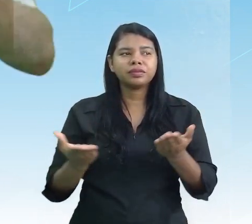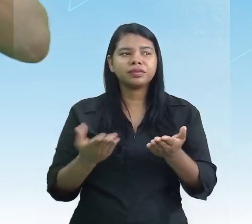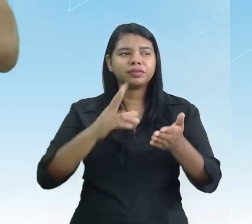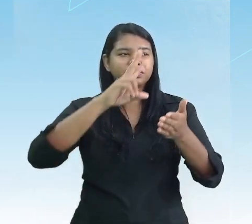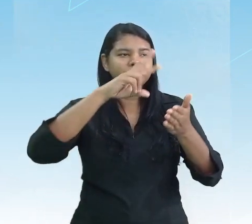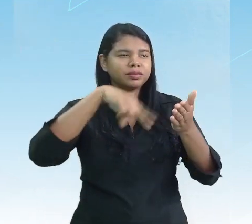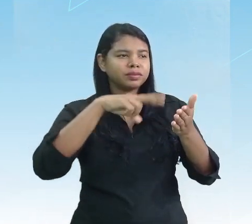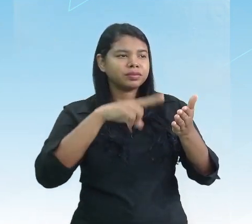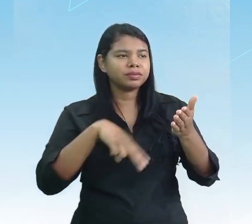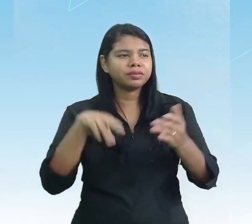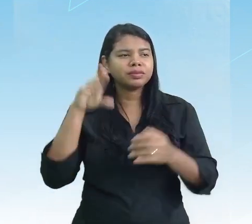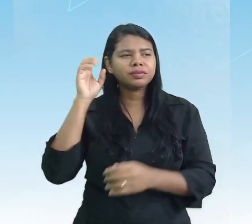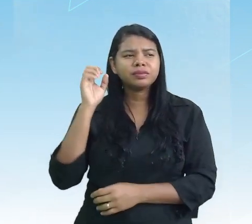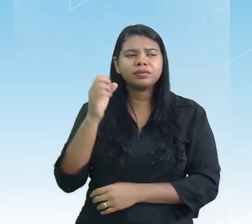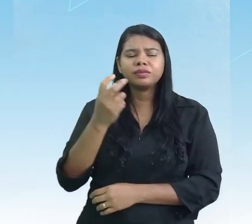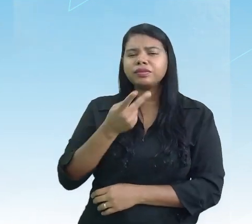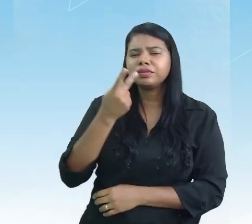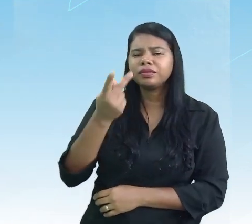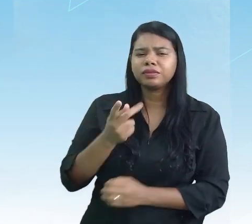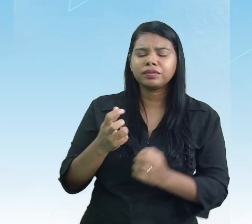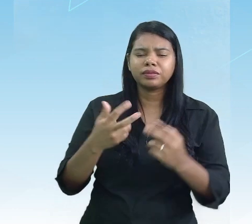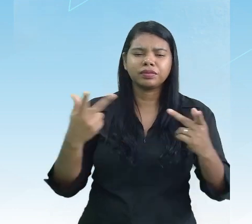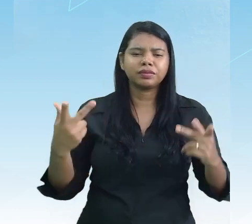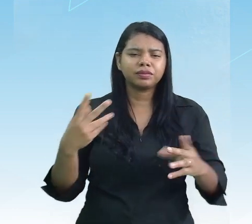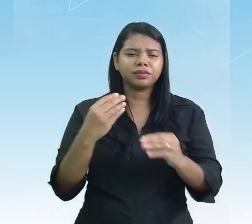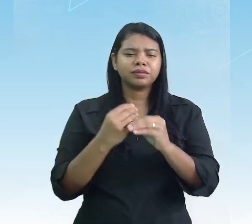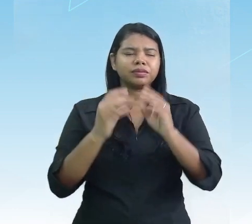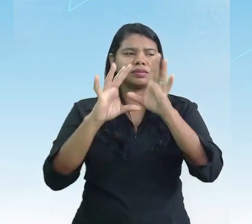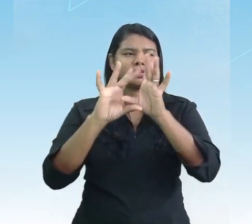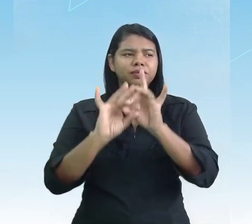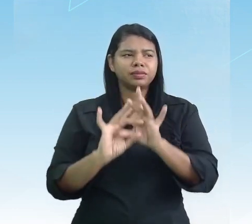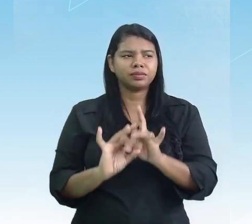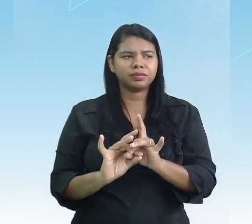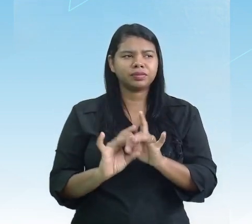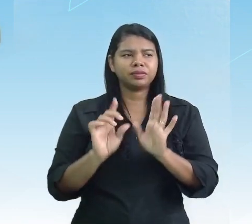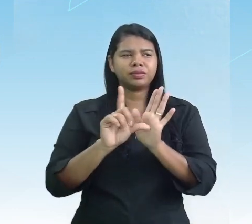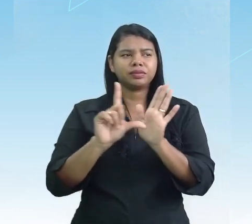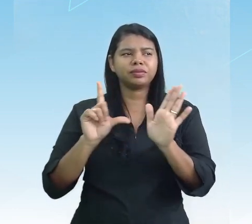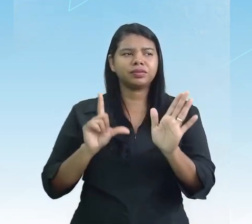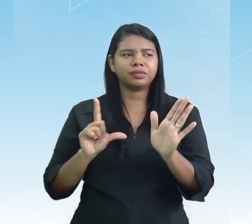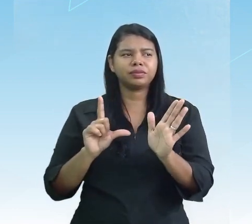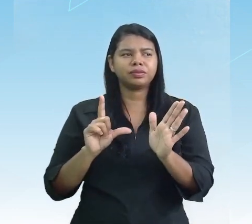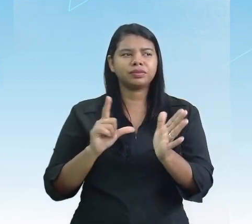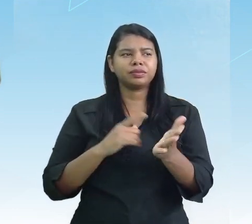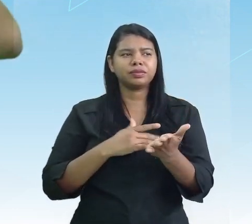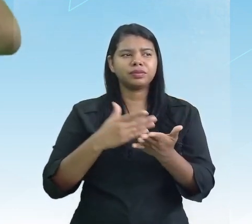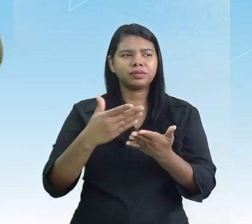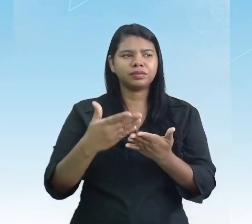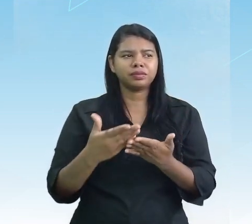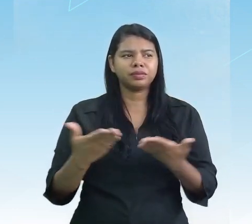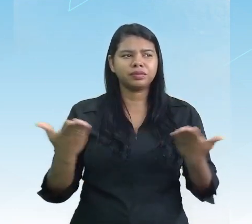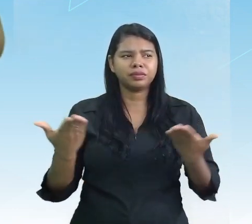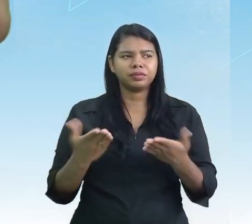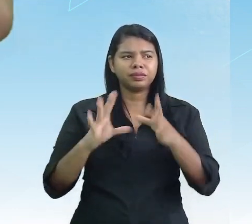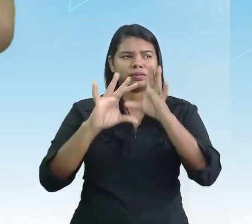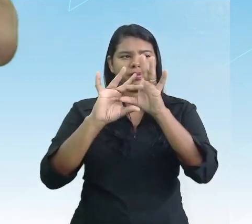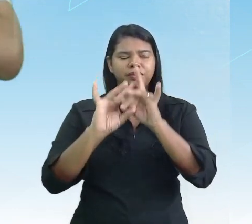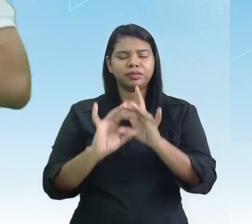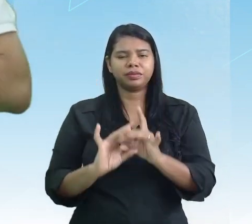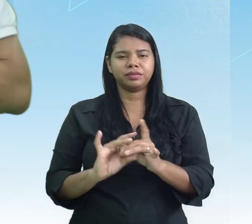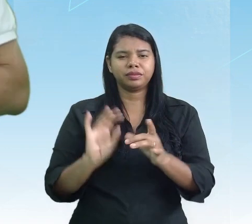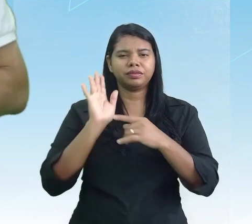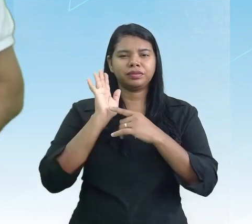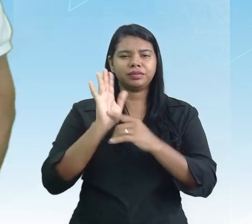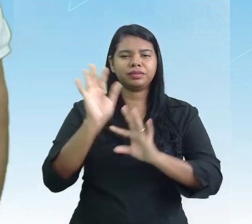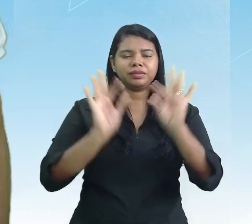leitor, o seu ouvinte, sobre um determinado assunto. Mas antes de a gente entrar neste assunto, trago para